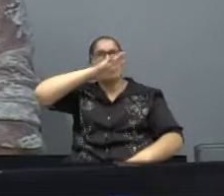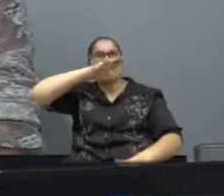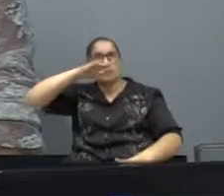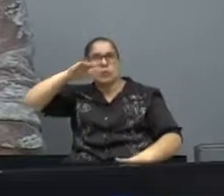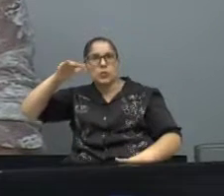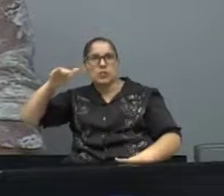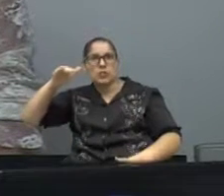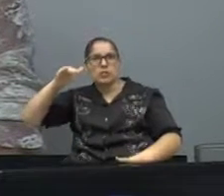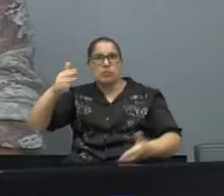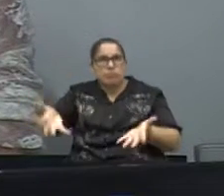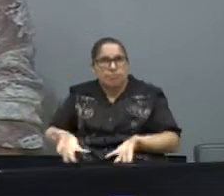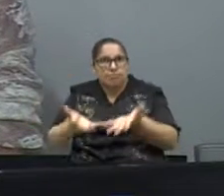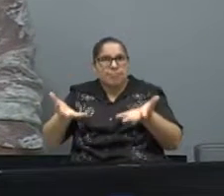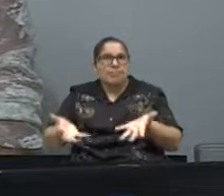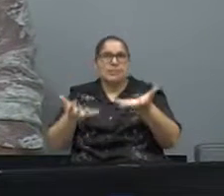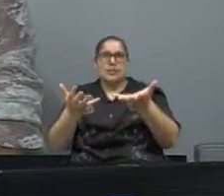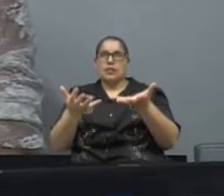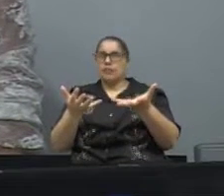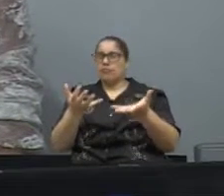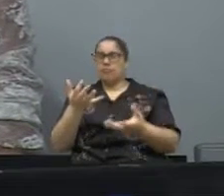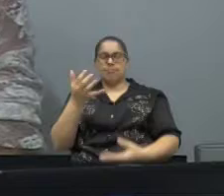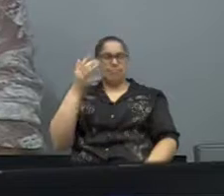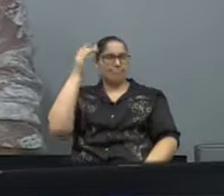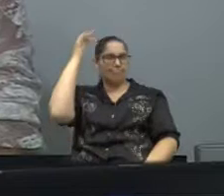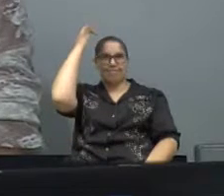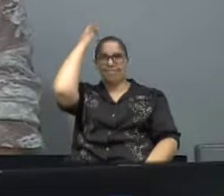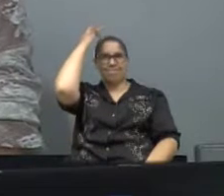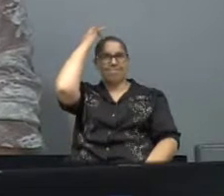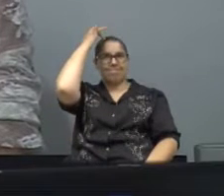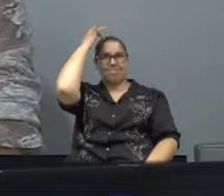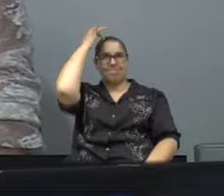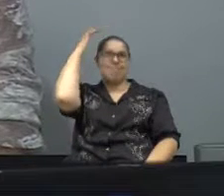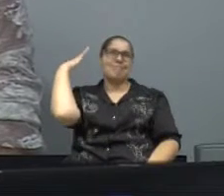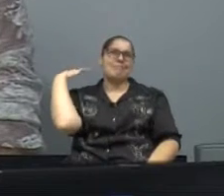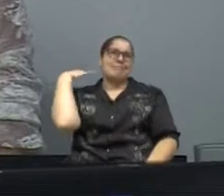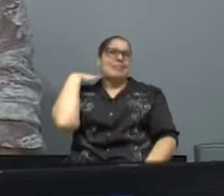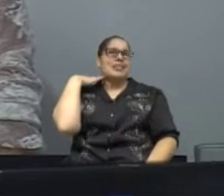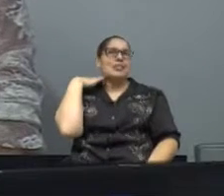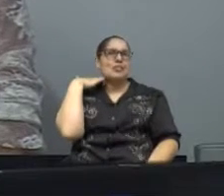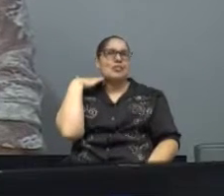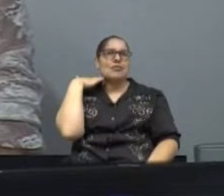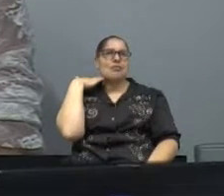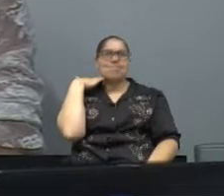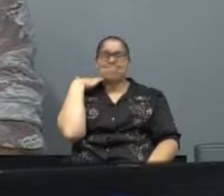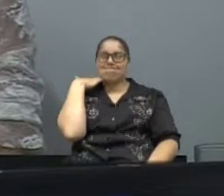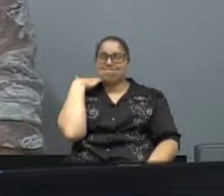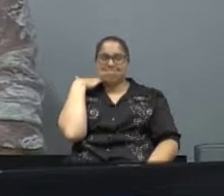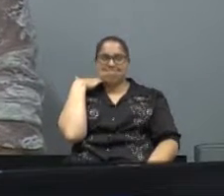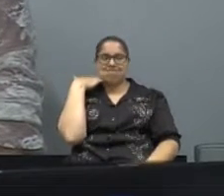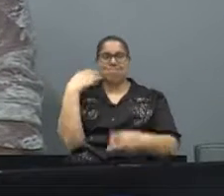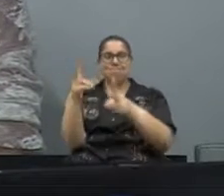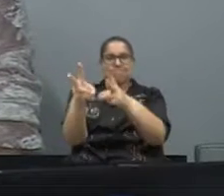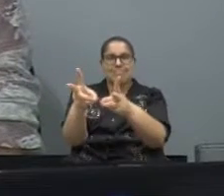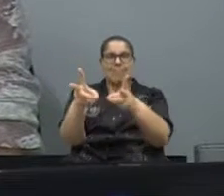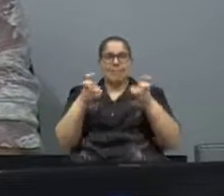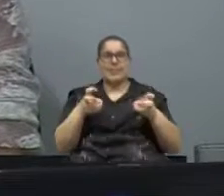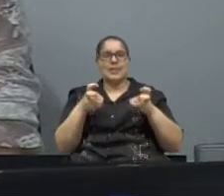isso, eu acho que o próprio Santander já deve ter sentido bem na conta lá o que